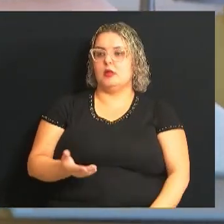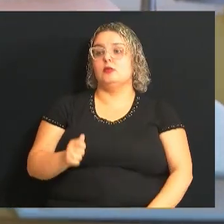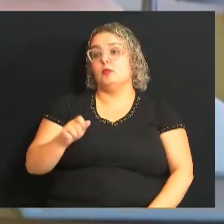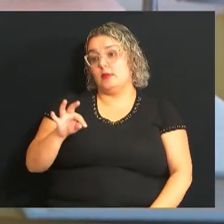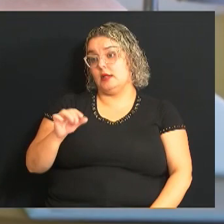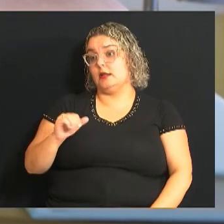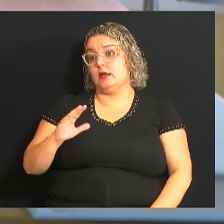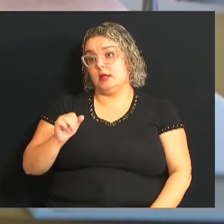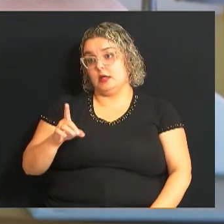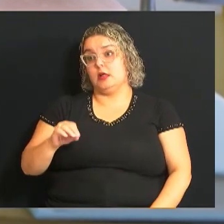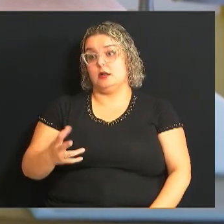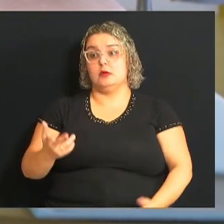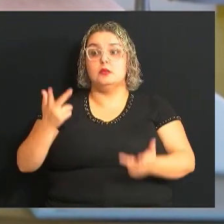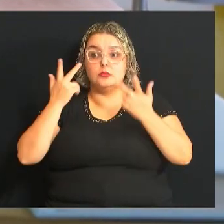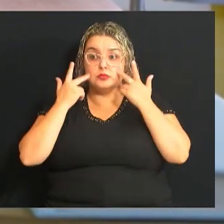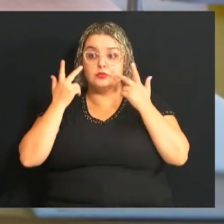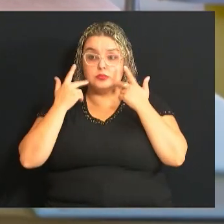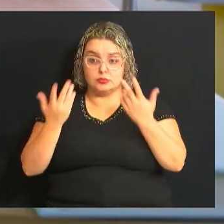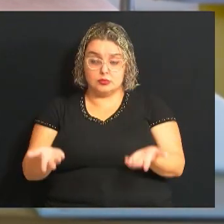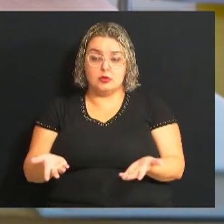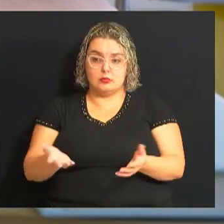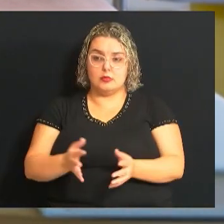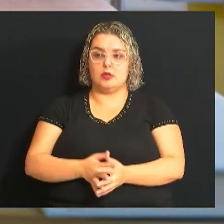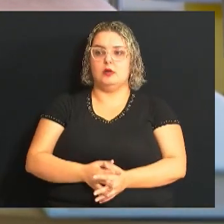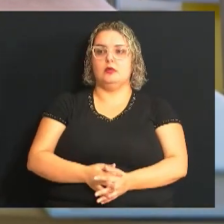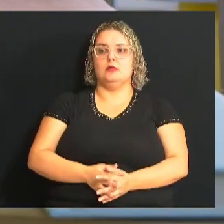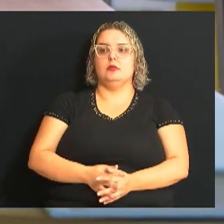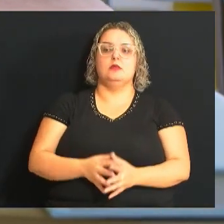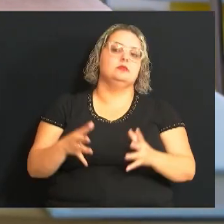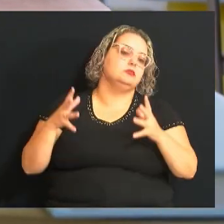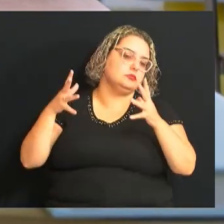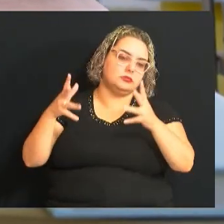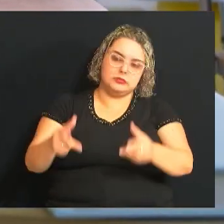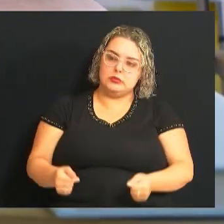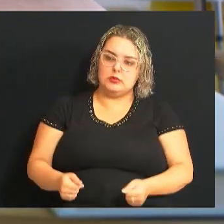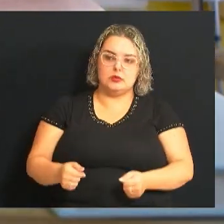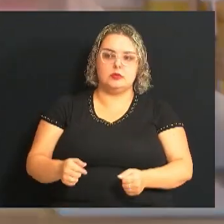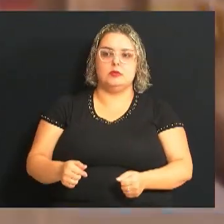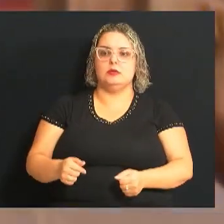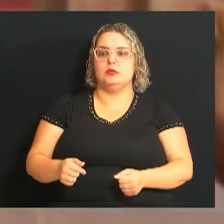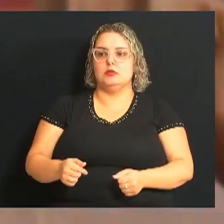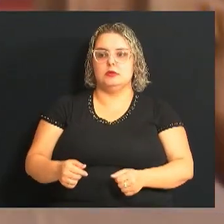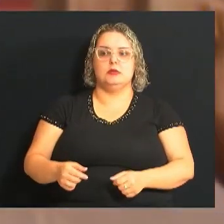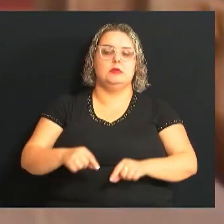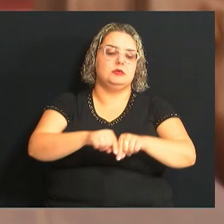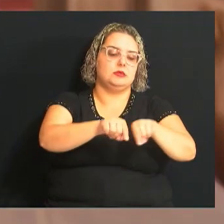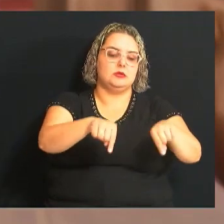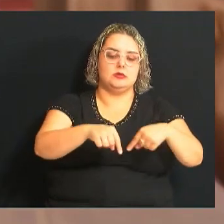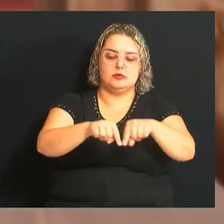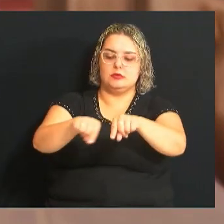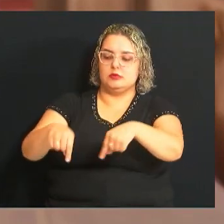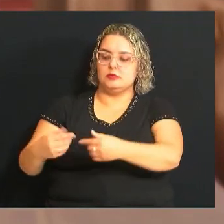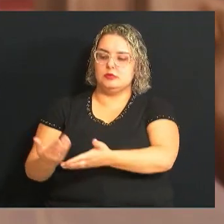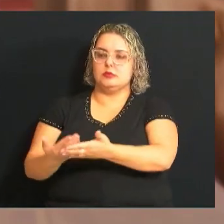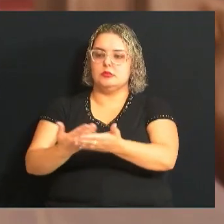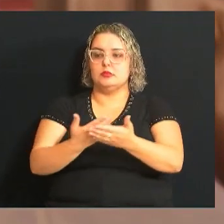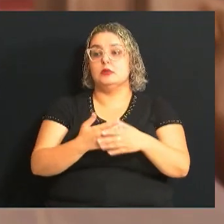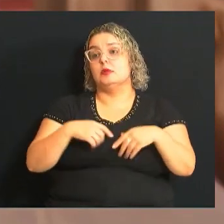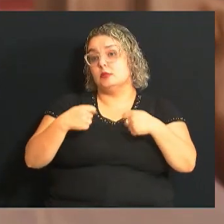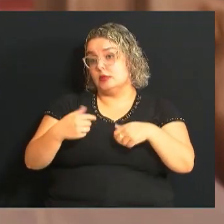itens mais comuns, né? E que todas as séries precisam, né? Todos os anos escolares precisam.